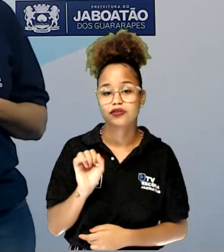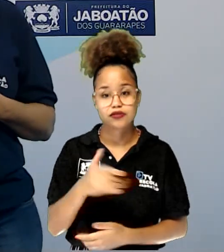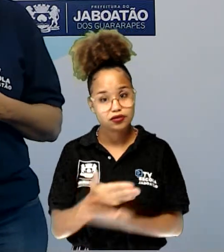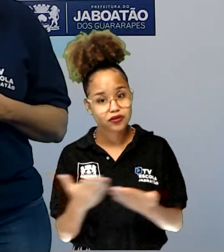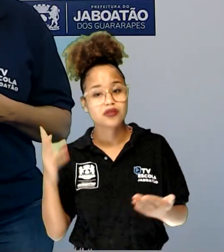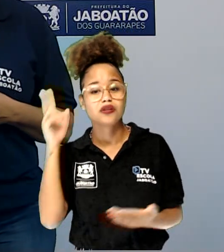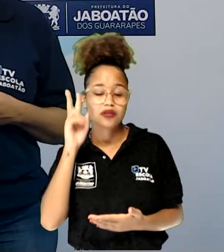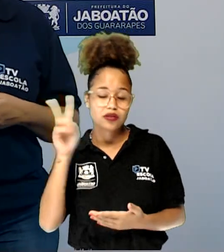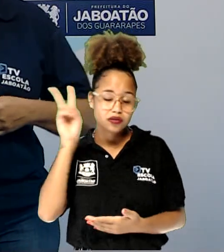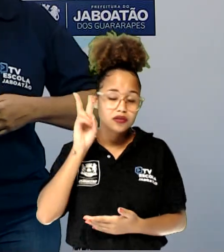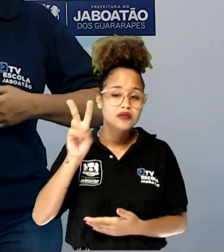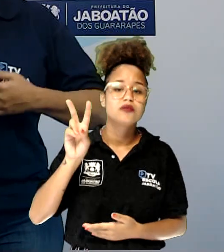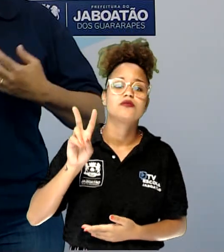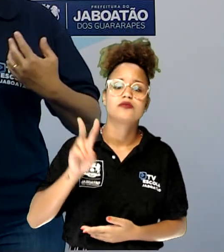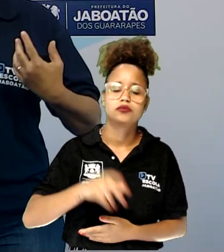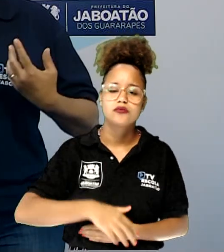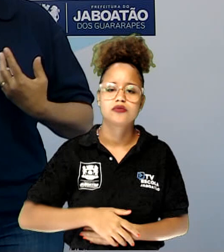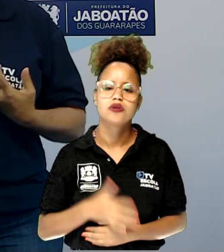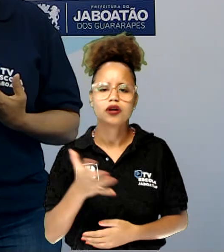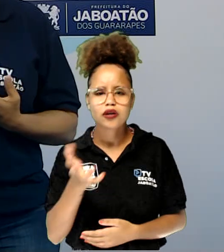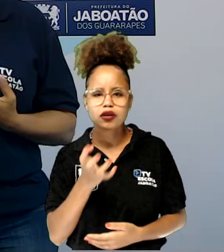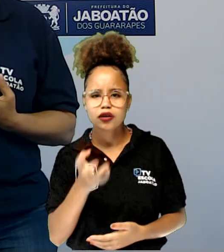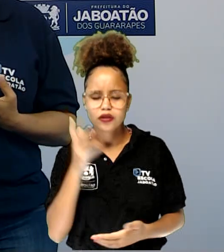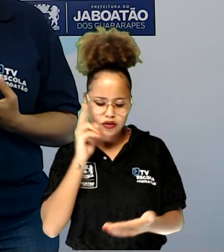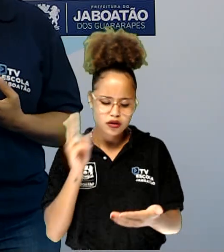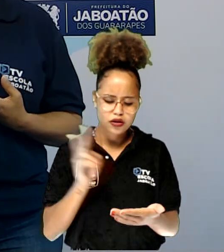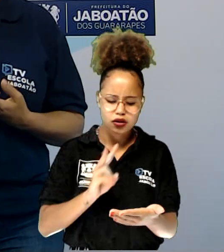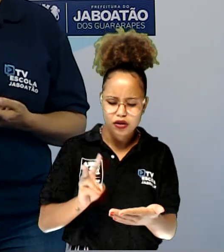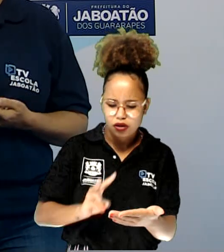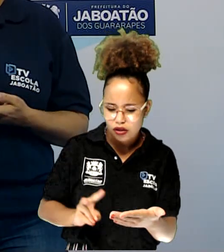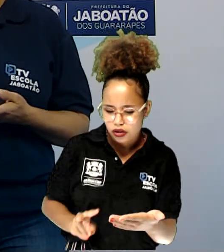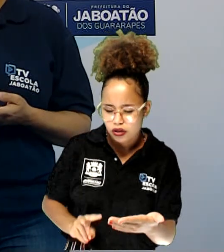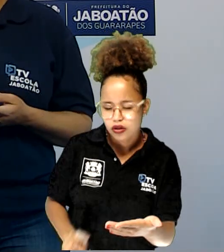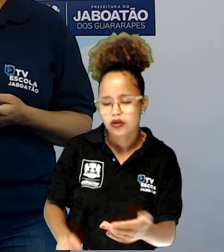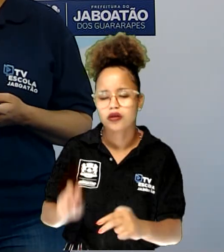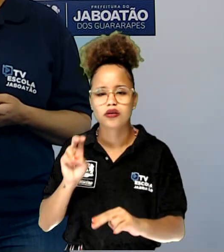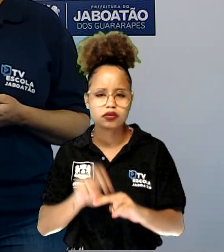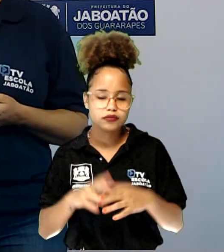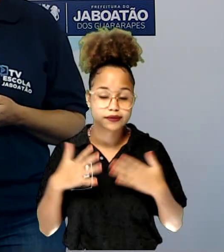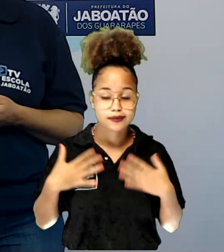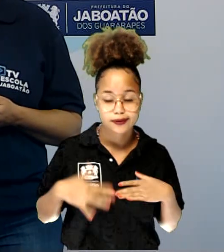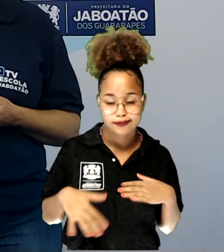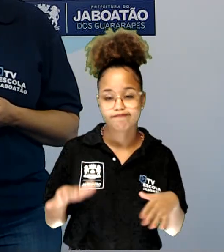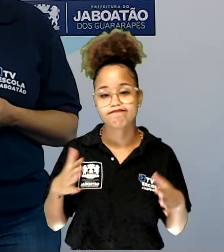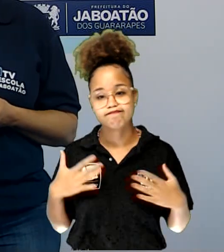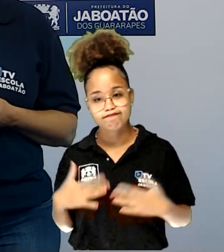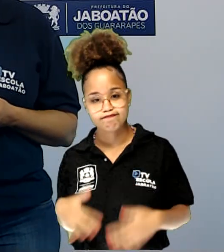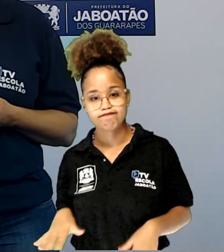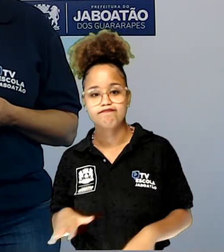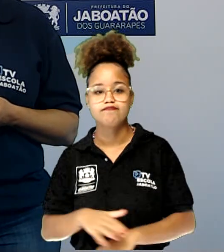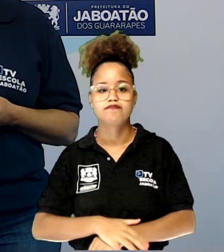ele queria se acomodar e ler tranquilamente um livro.